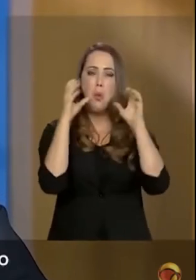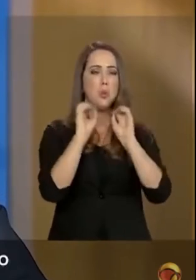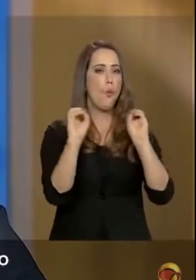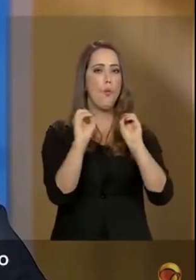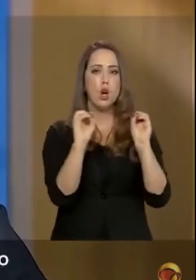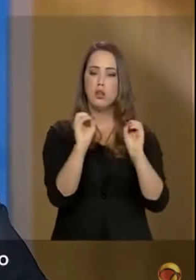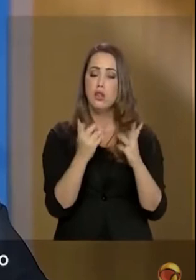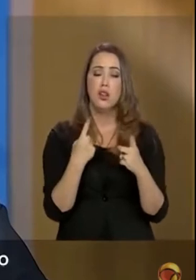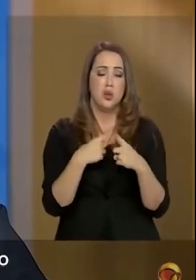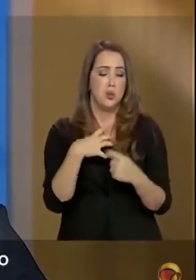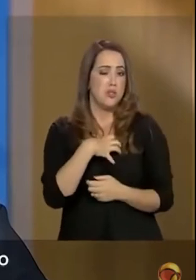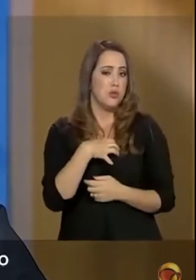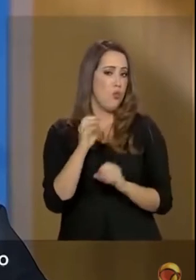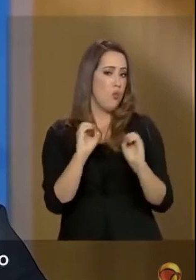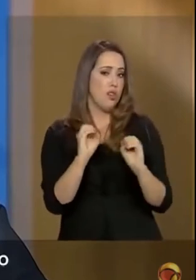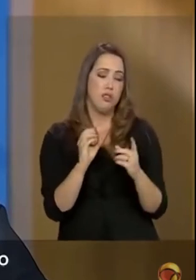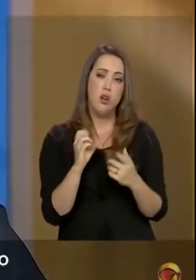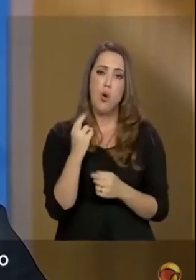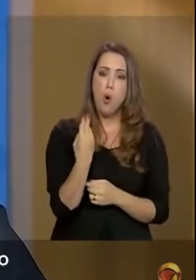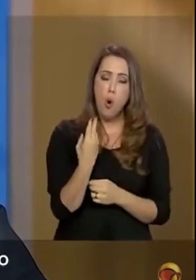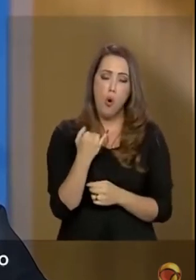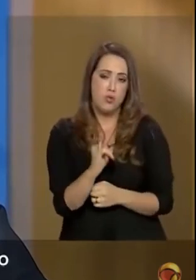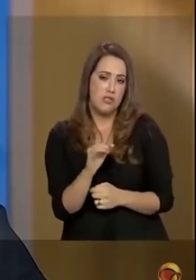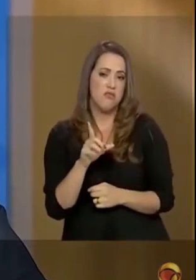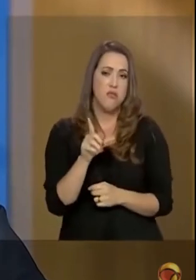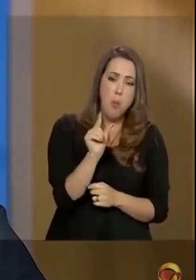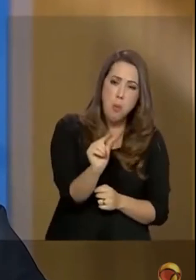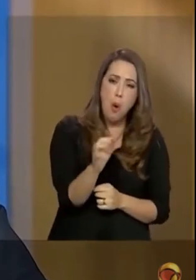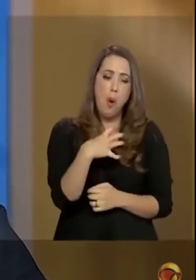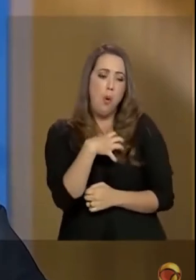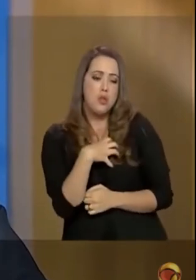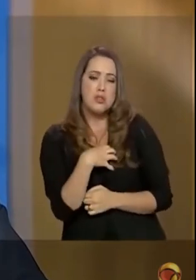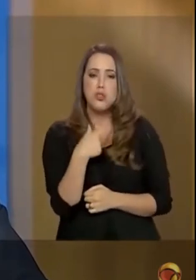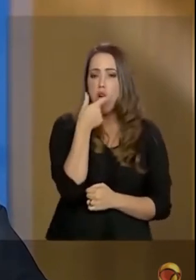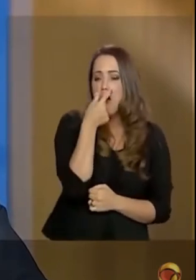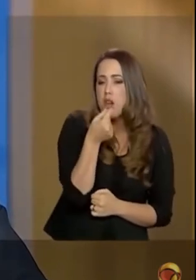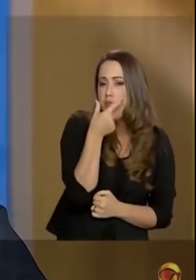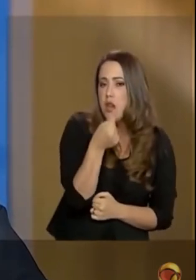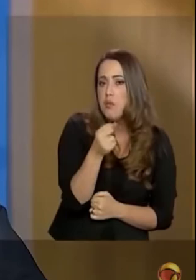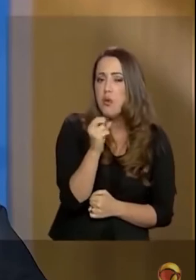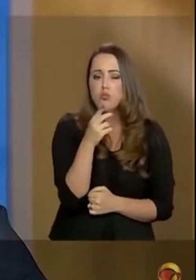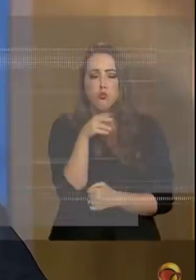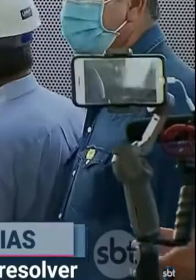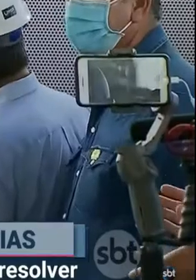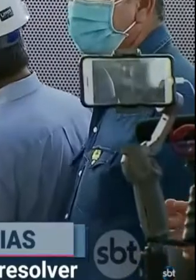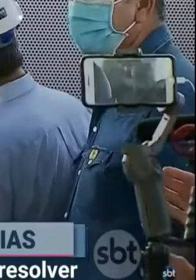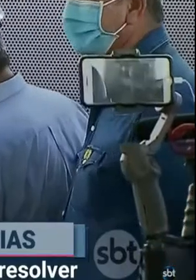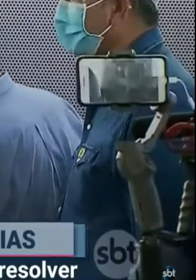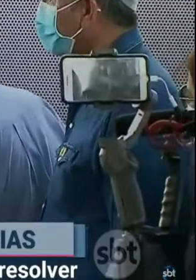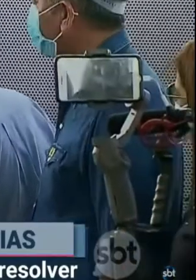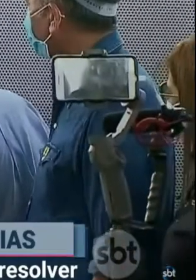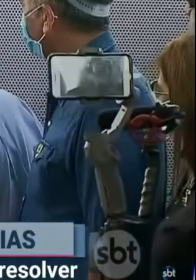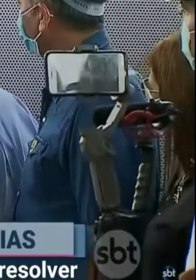nada sentiria ou seria quando muito a conhecidos uma simplezinha ou resfriado